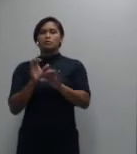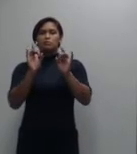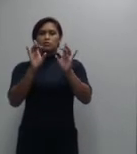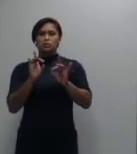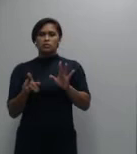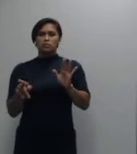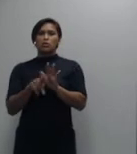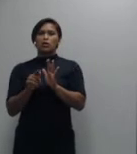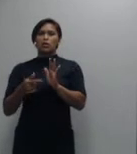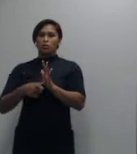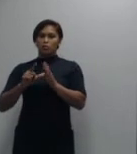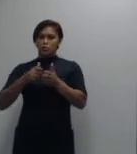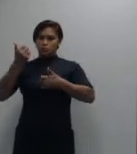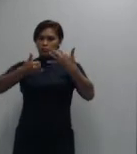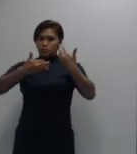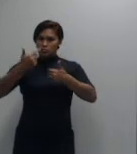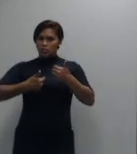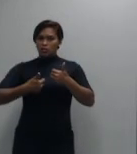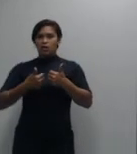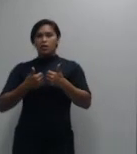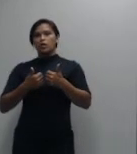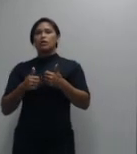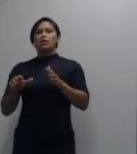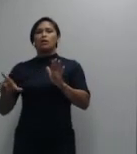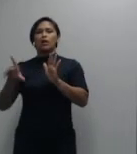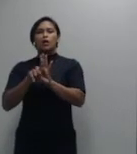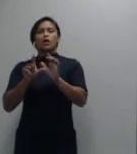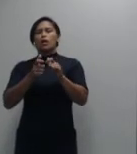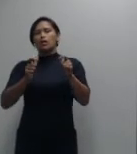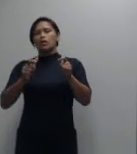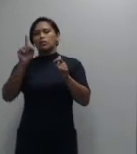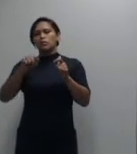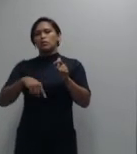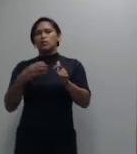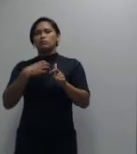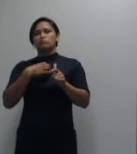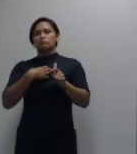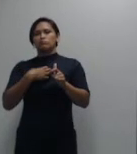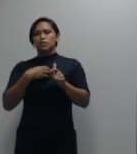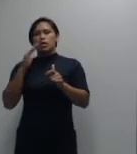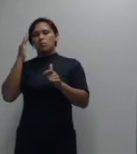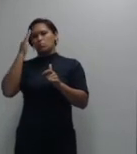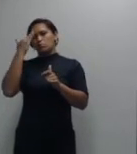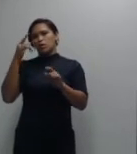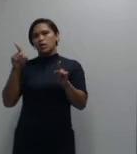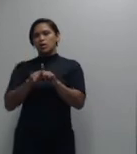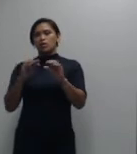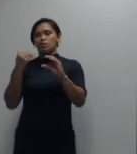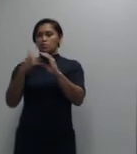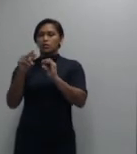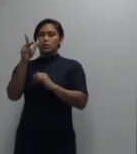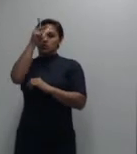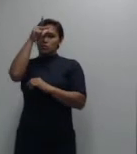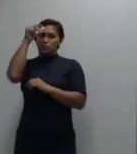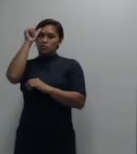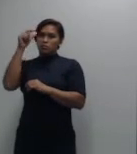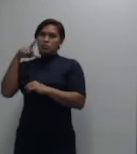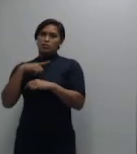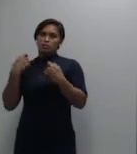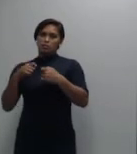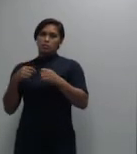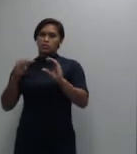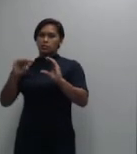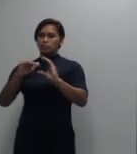disse anteriormente do gênero lá em sentido amplo essa fome meu sentir a mensagem do prefeito deve ser